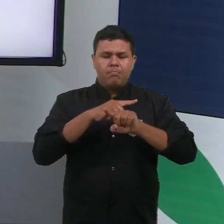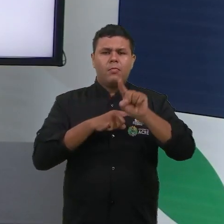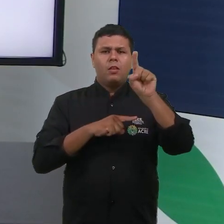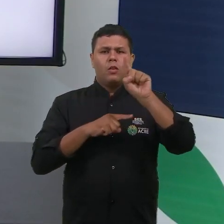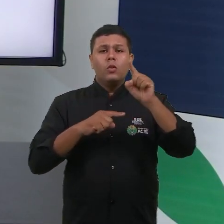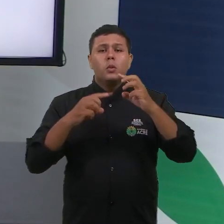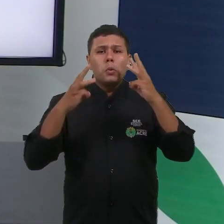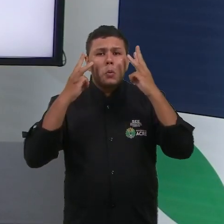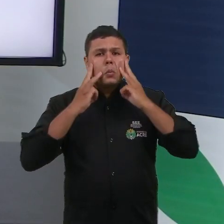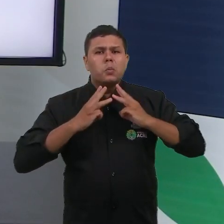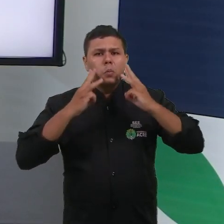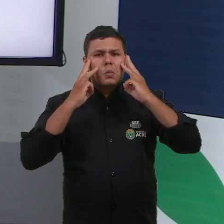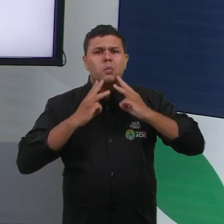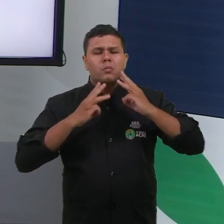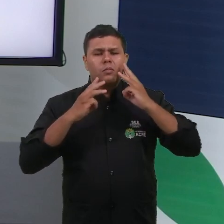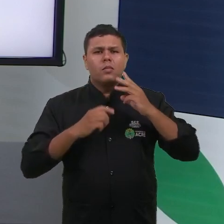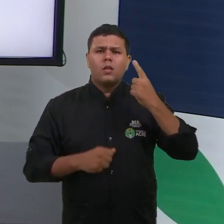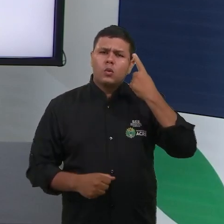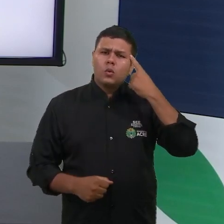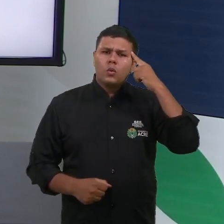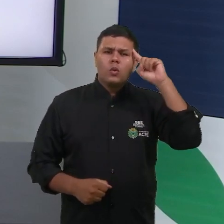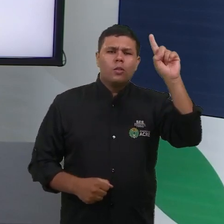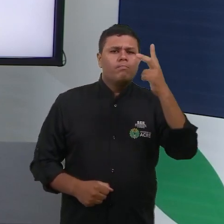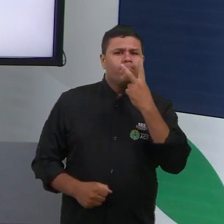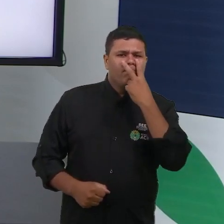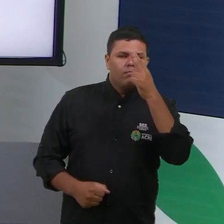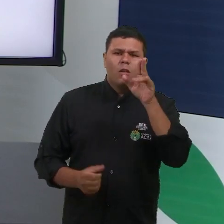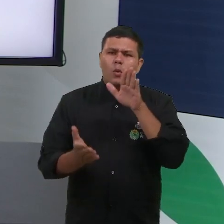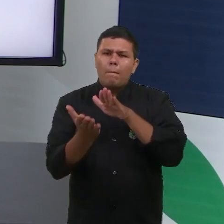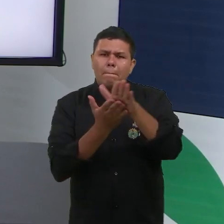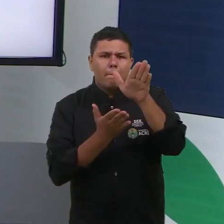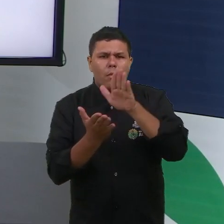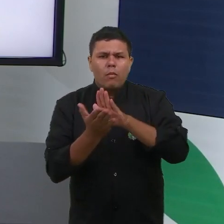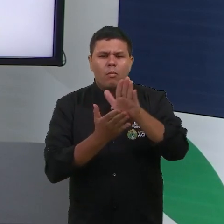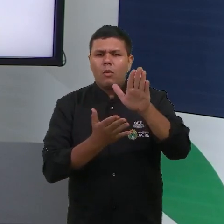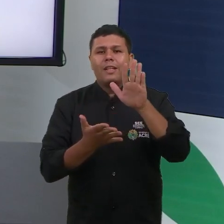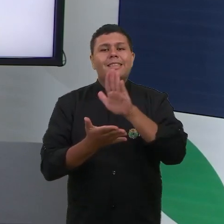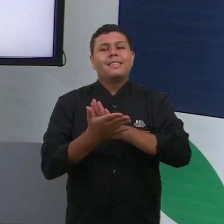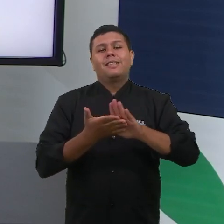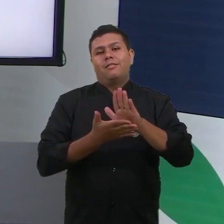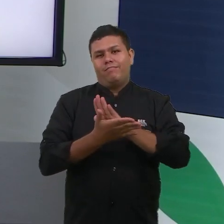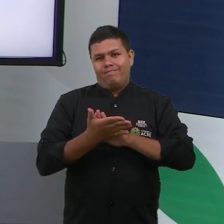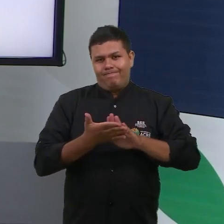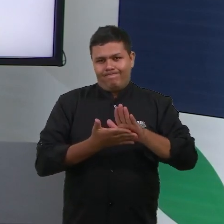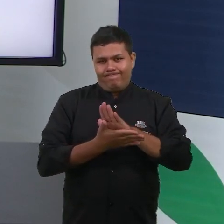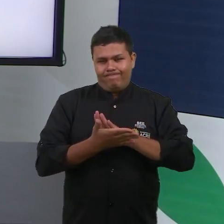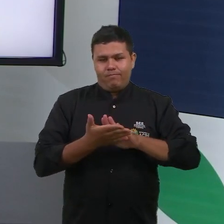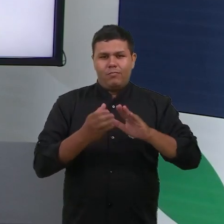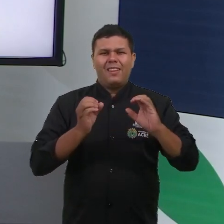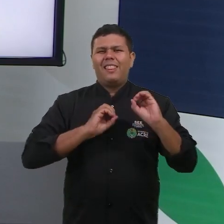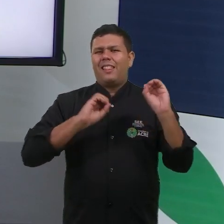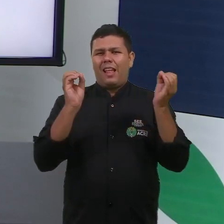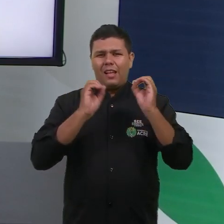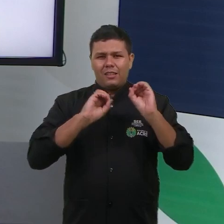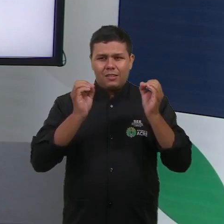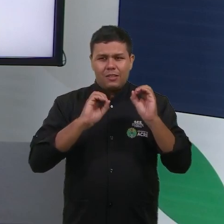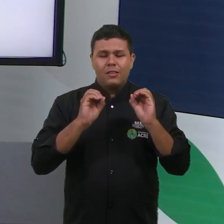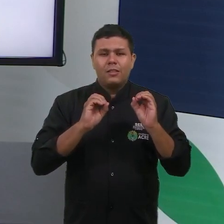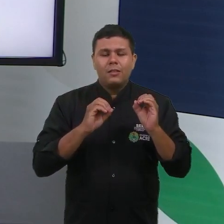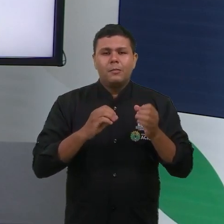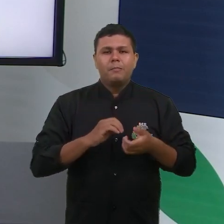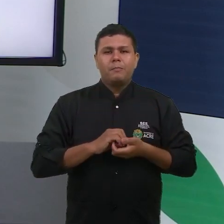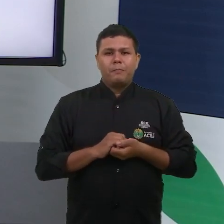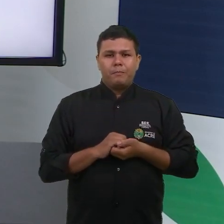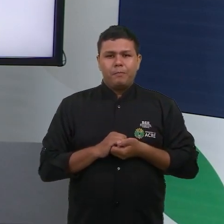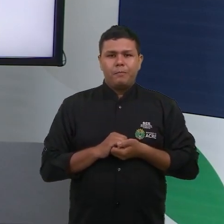teve as mesmas ideias, porém, ele não publicou. Então, ele tem um pouco dessa coisa, tá?